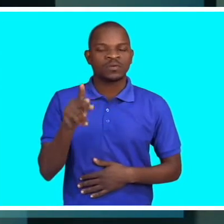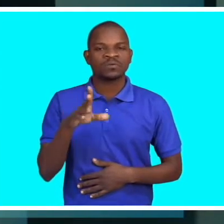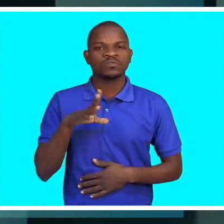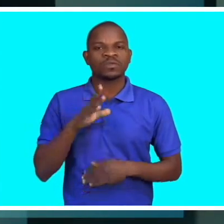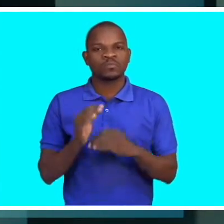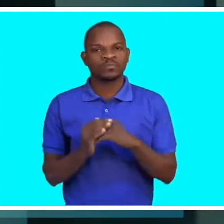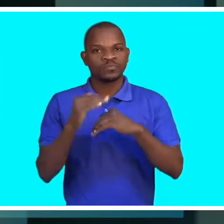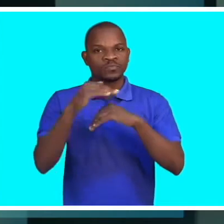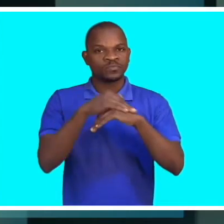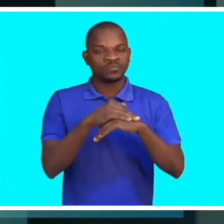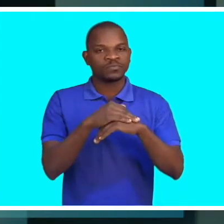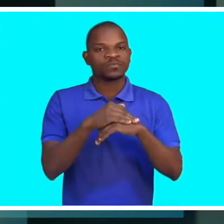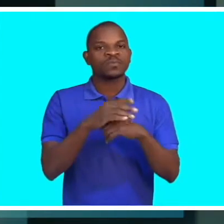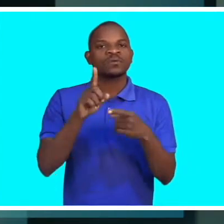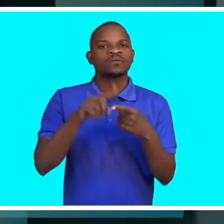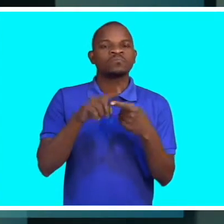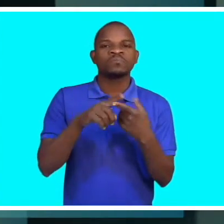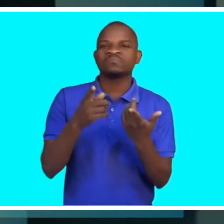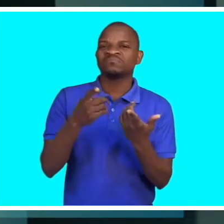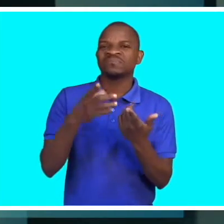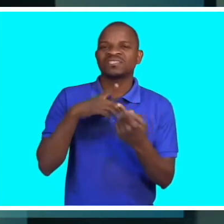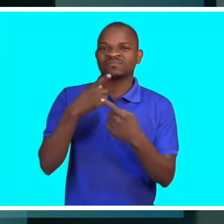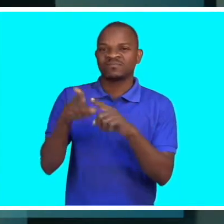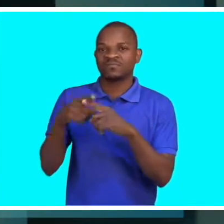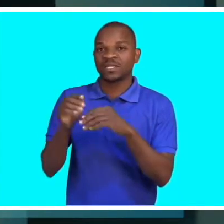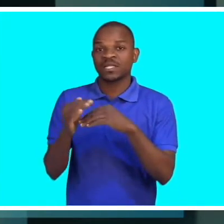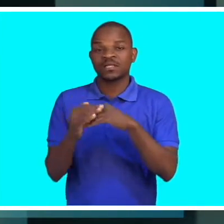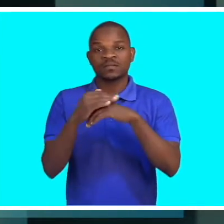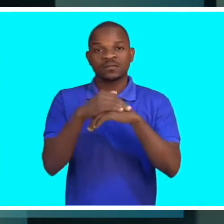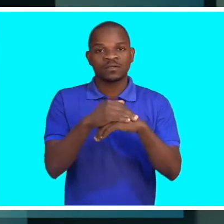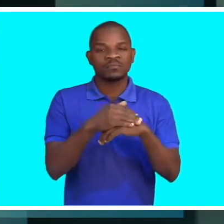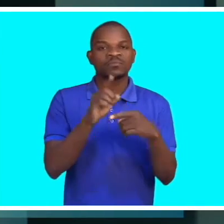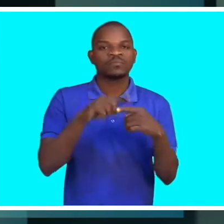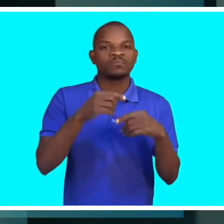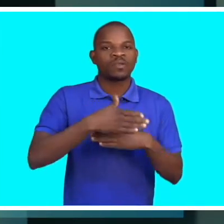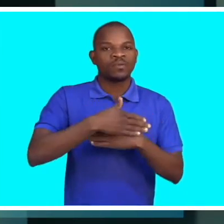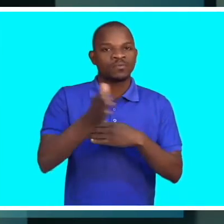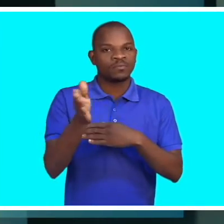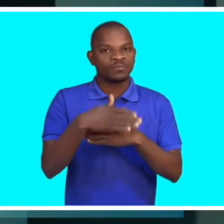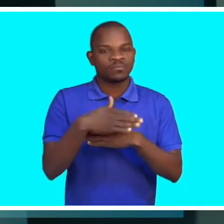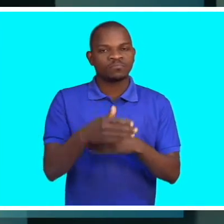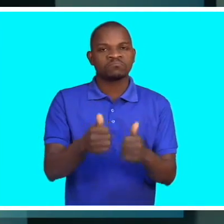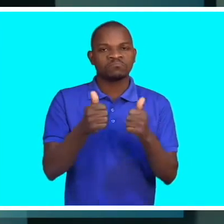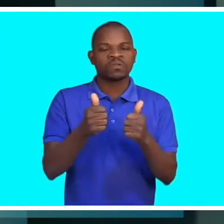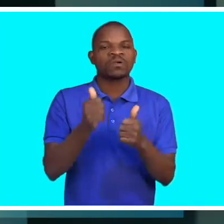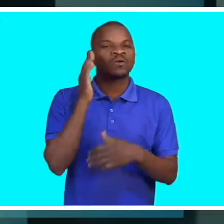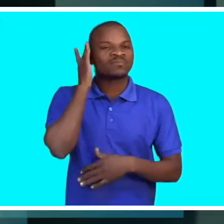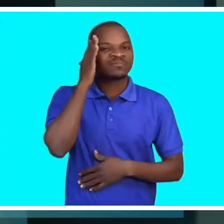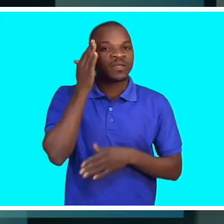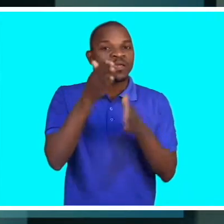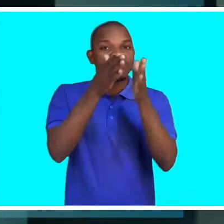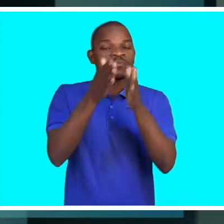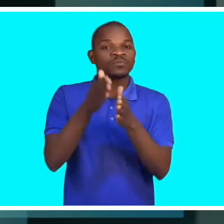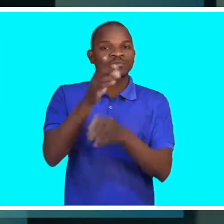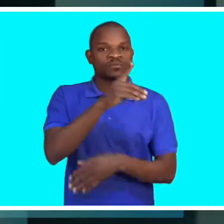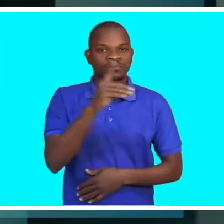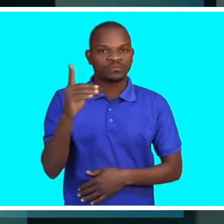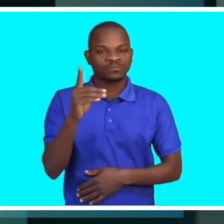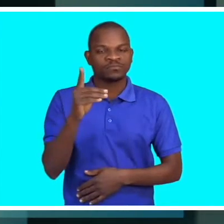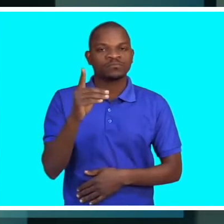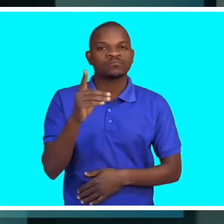acessibilidade, então falar mesmo da rampa, mesmo as entradas, pensaram nas pessoas com deficiência. O